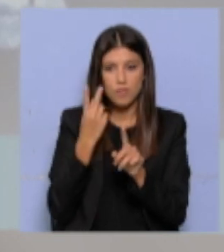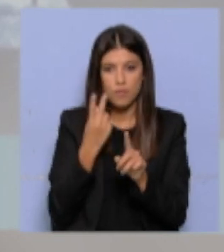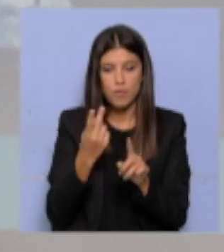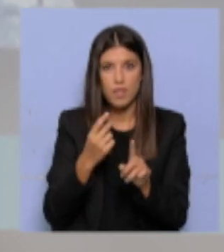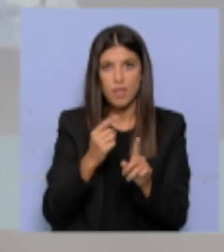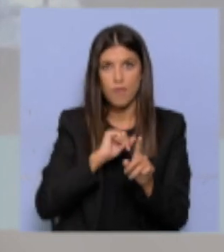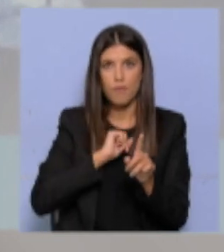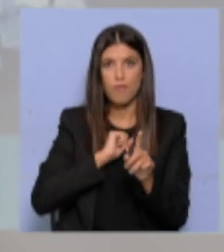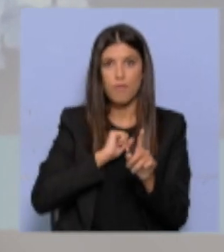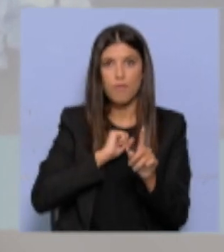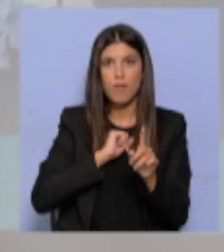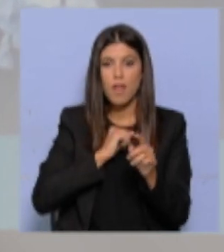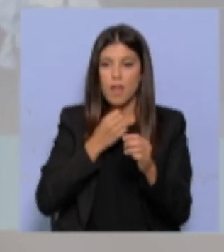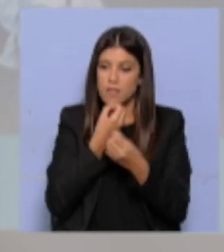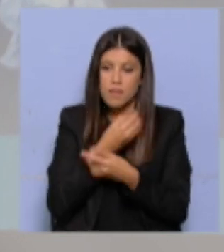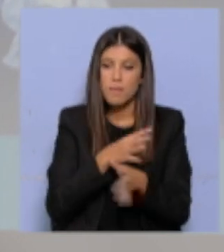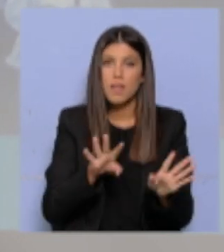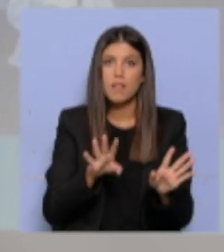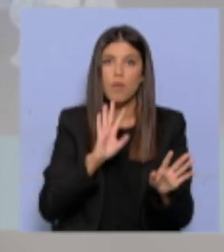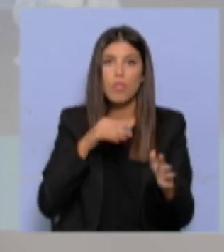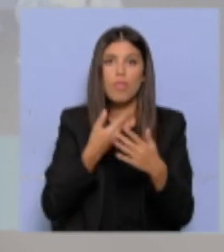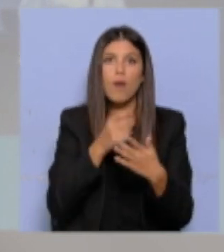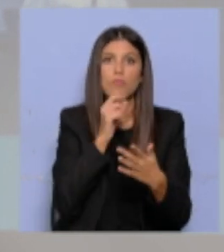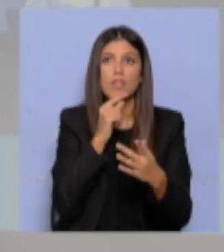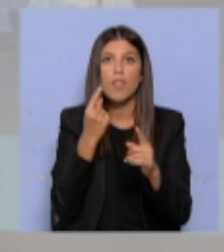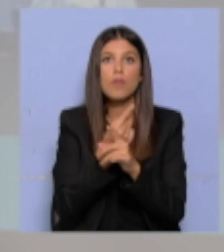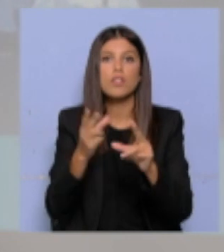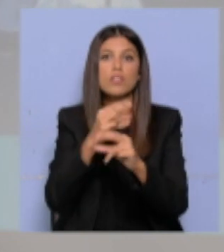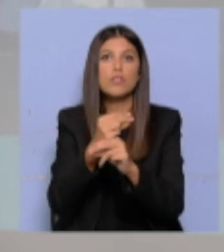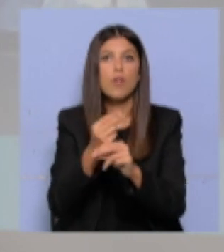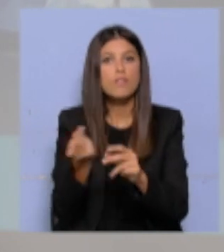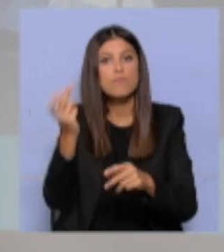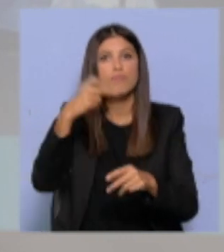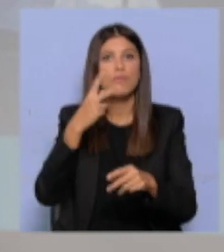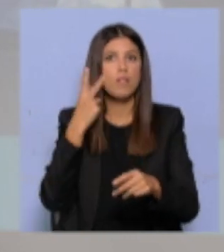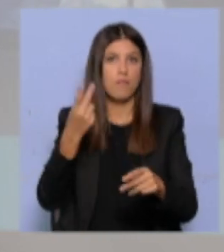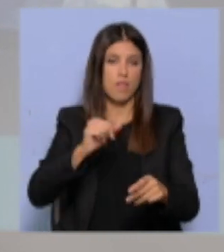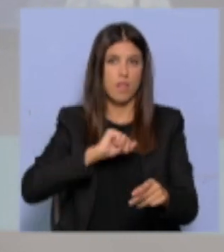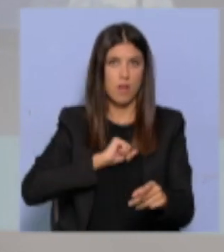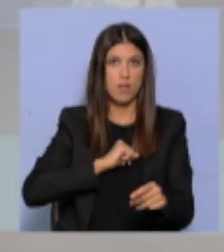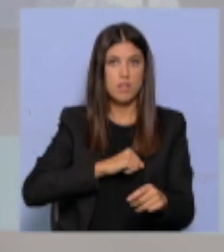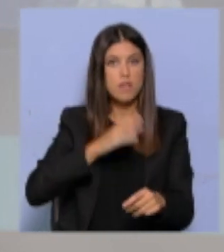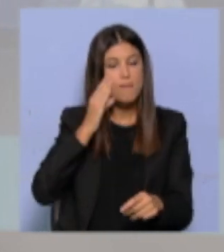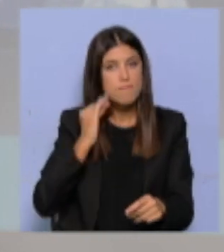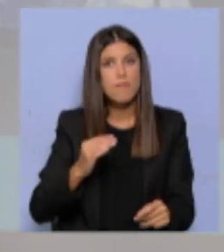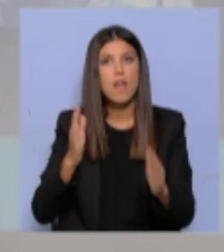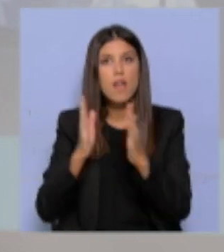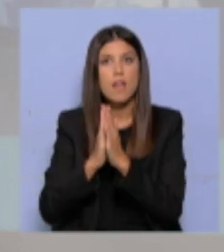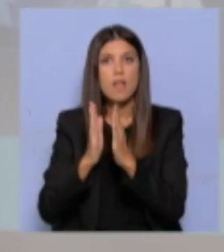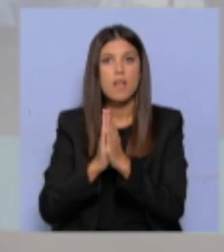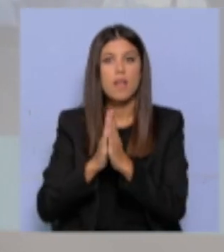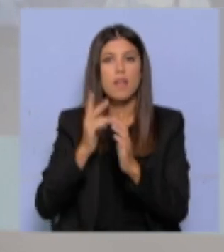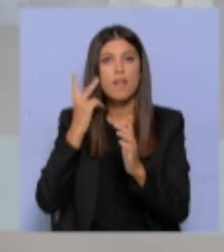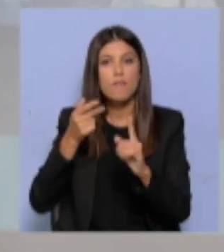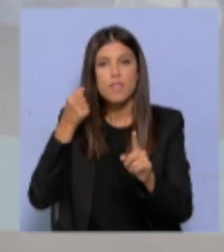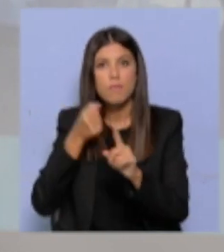possam aparecer. E penso que nós, na Igreja, ou na vida missionária, na vida cristã, nós